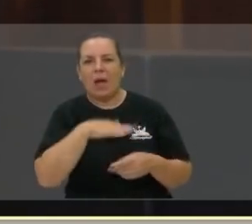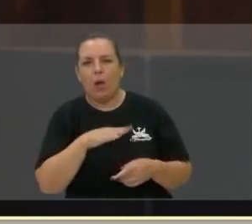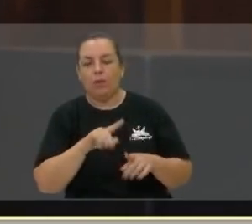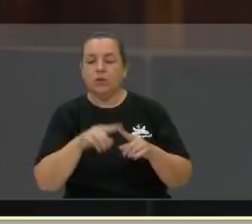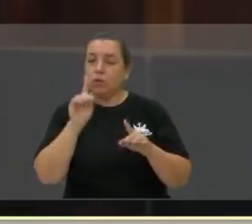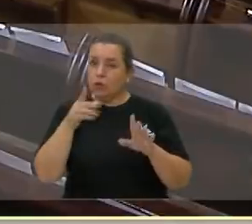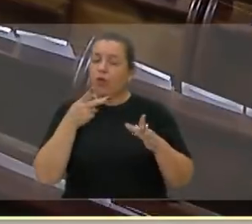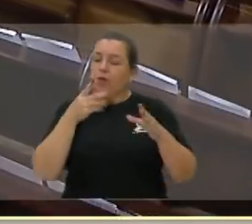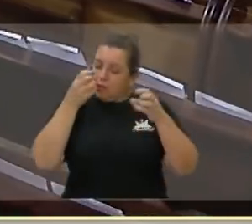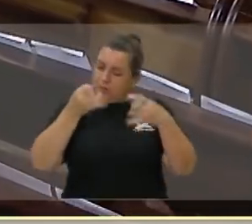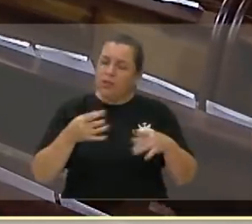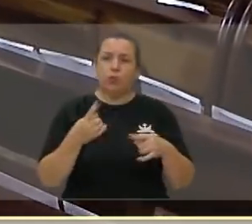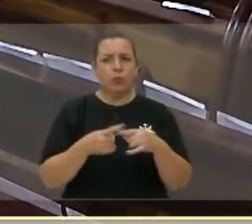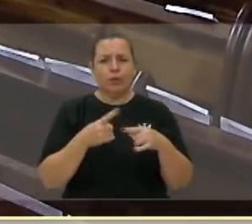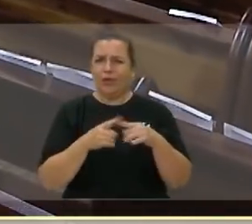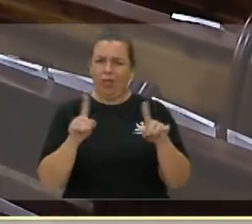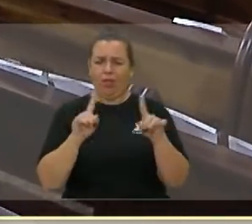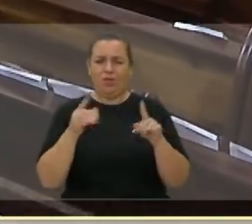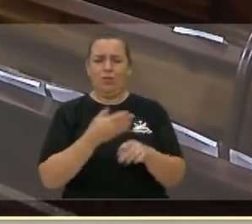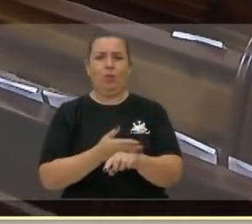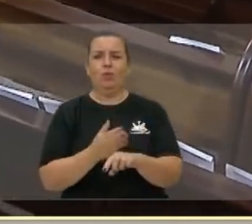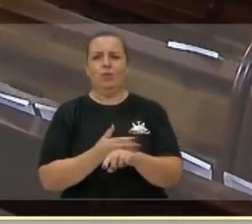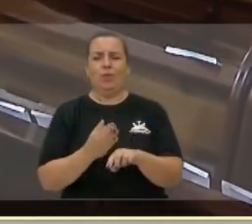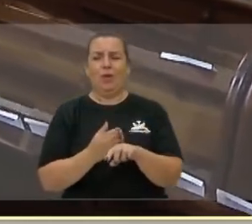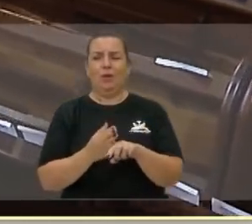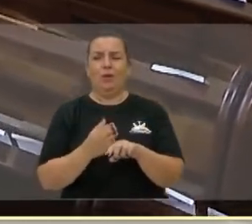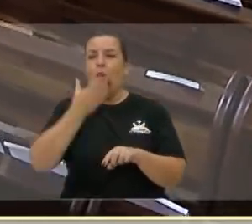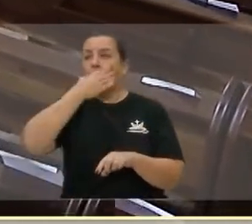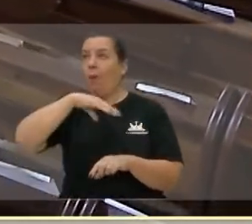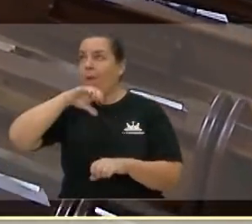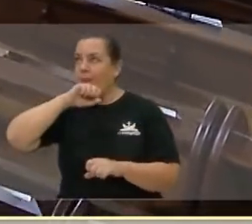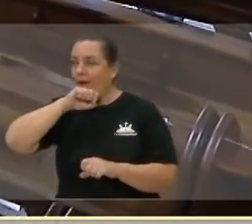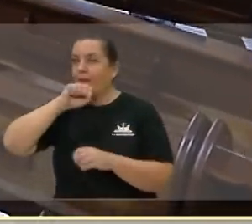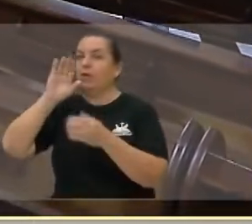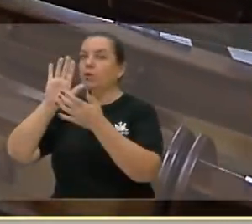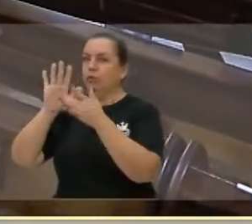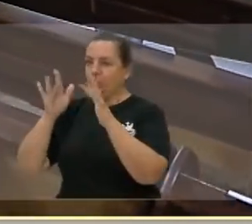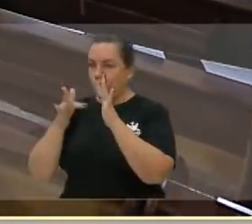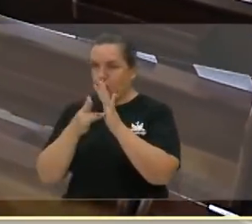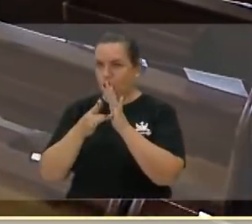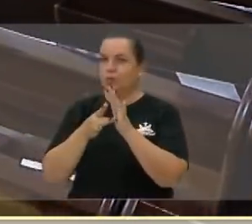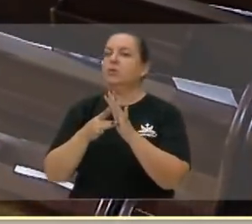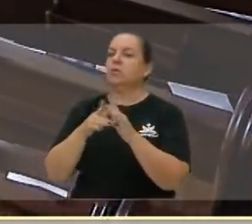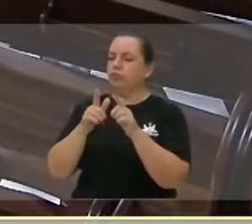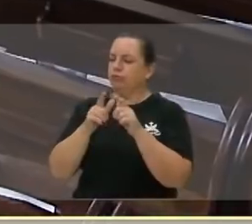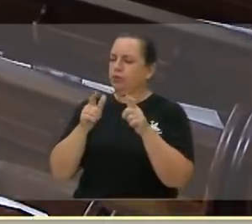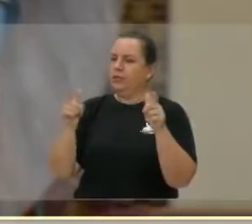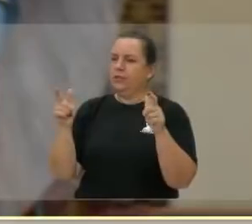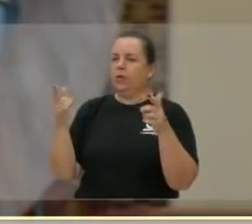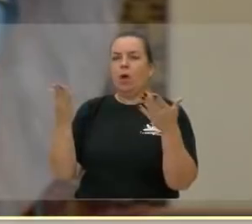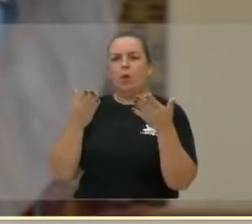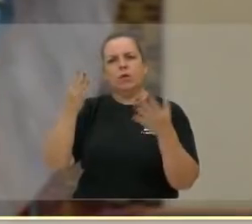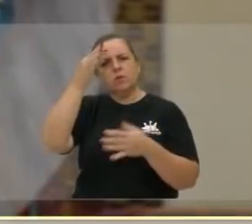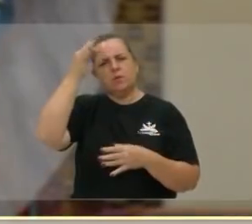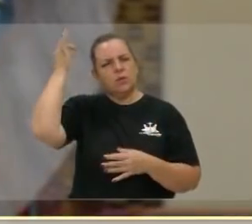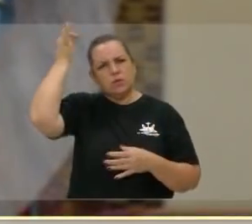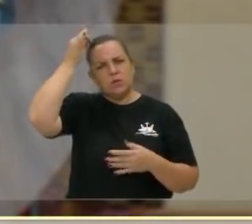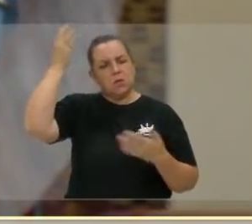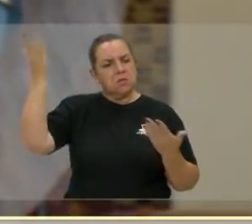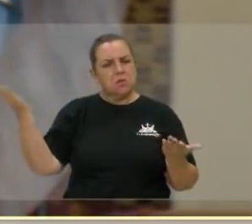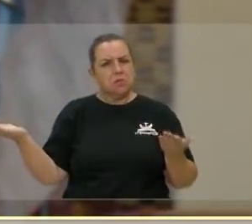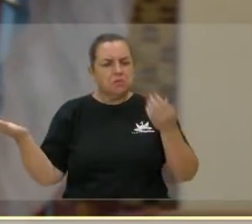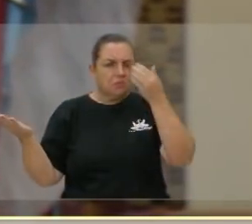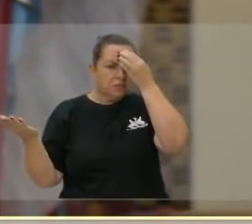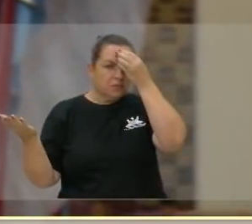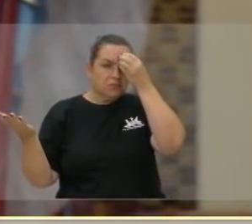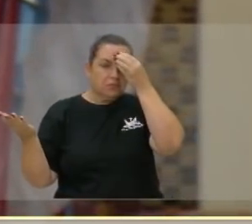constatação. Nós temos com o Pai, com Jesus foi crescente, agora com o Espírito Santo não